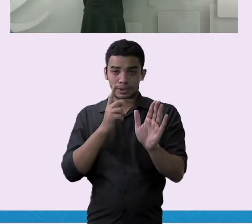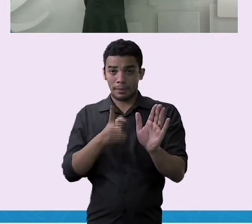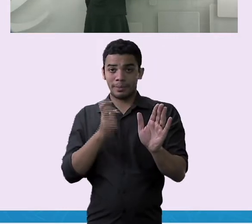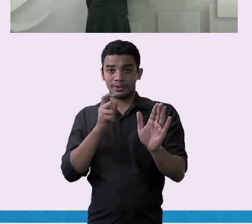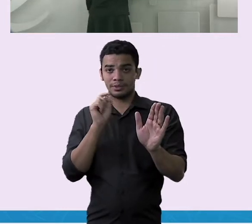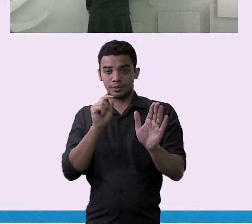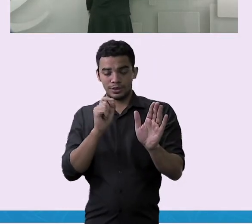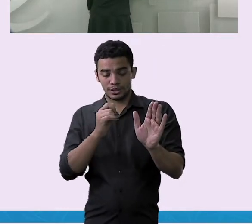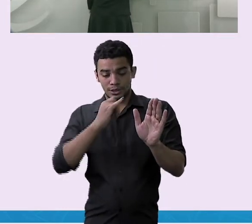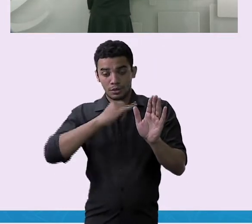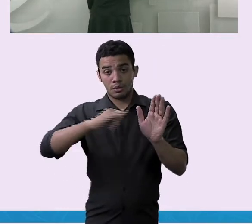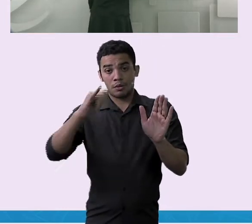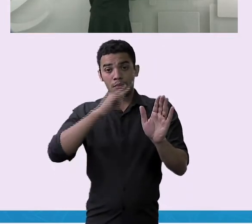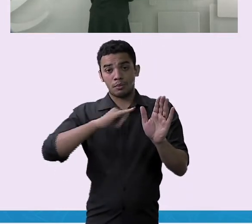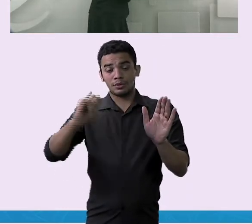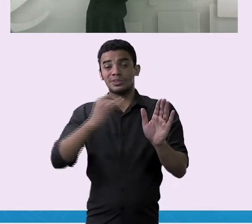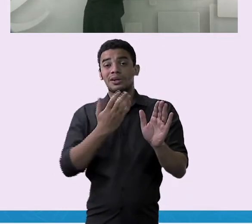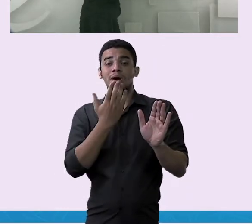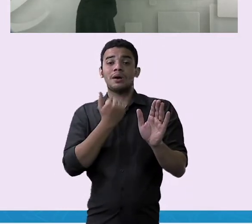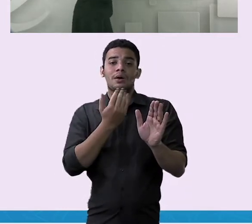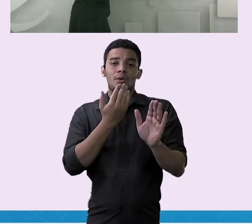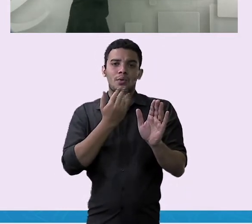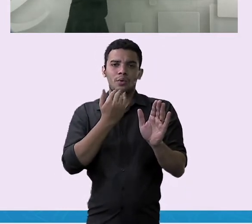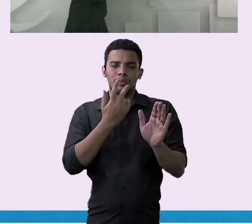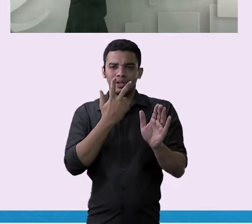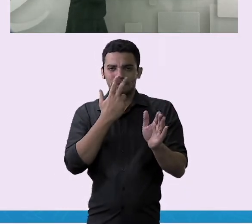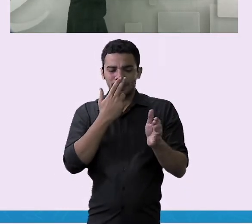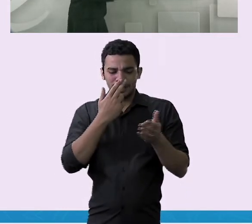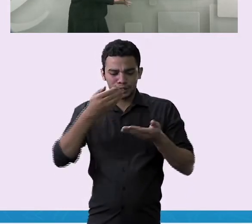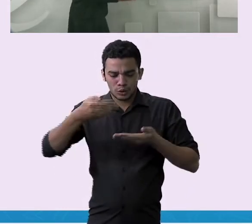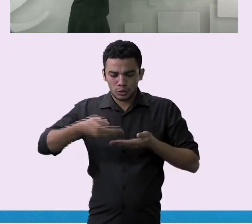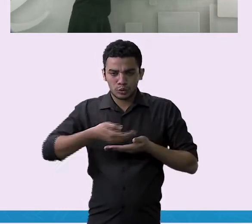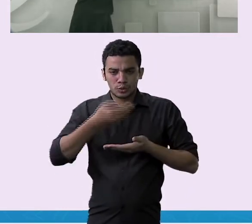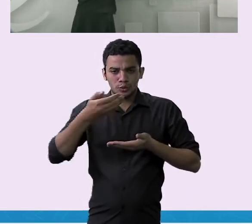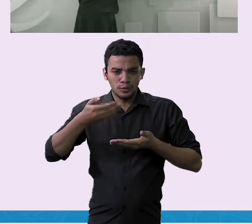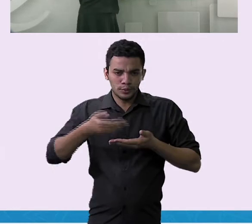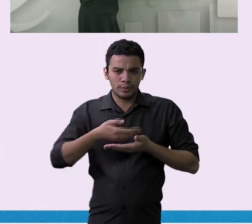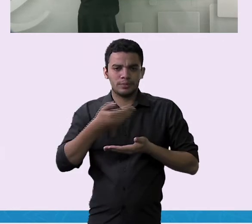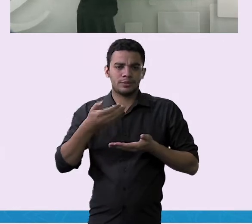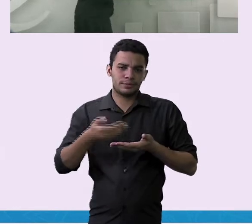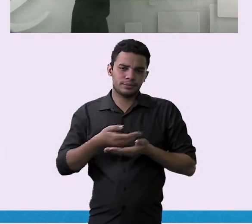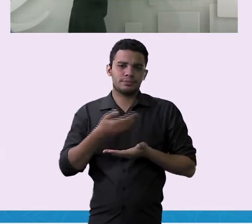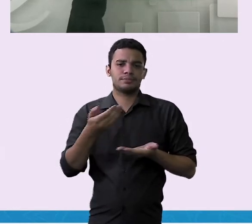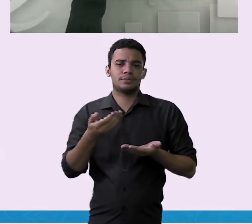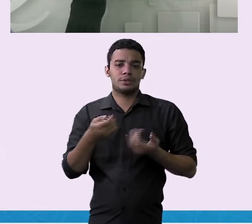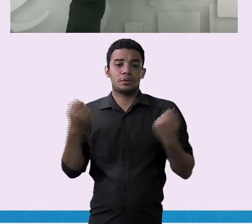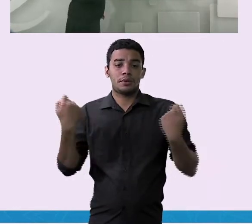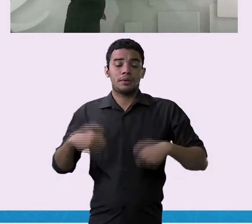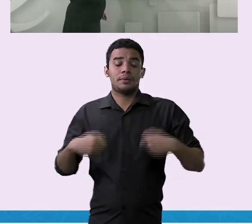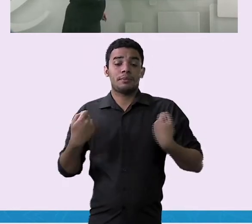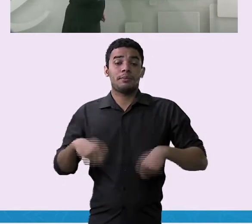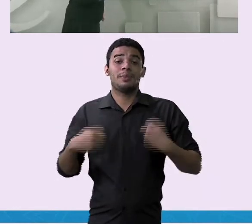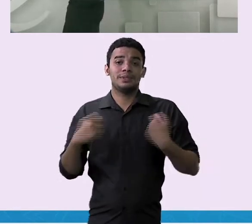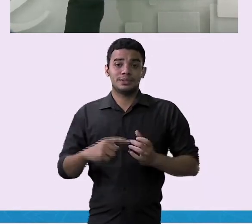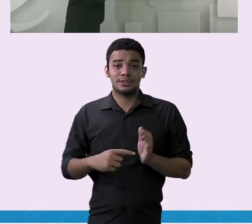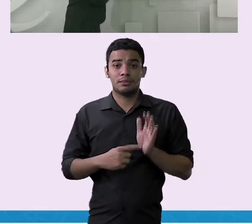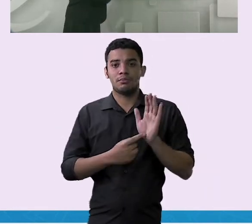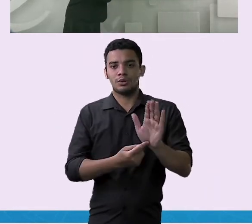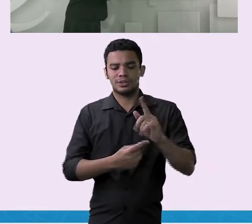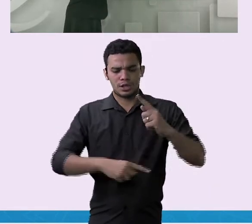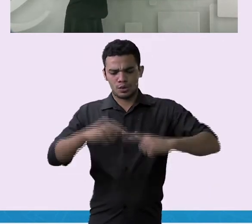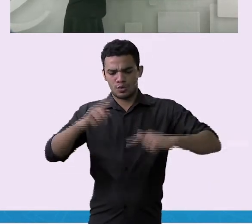vendendo um sopão de grão com espinafres. Então, eu tenho que colocar a imagem do